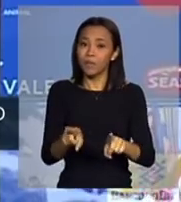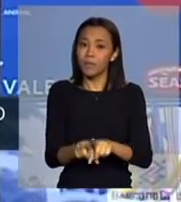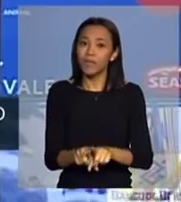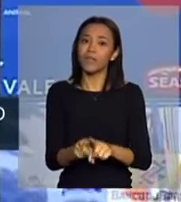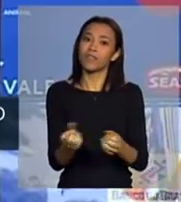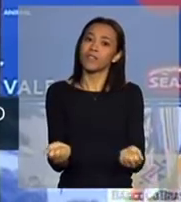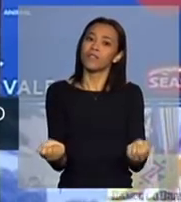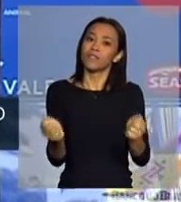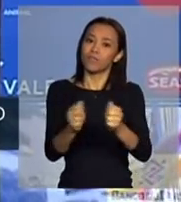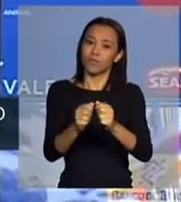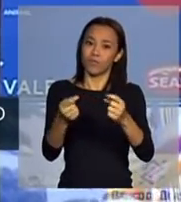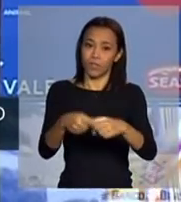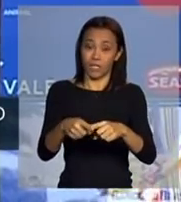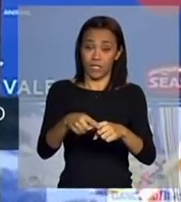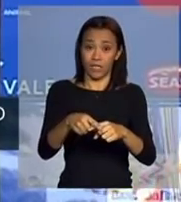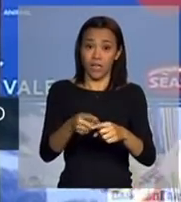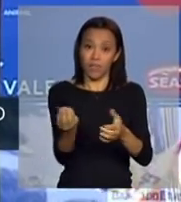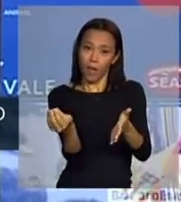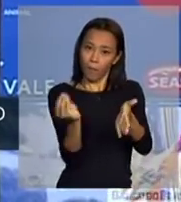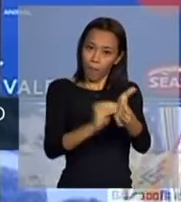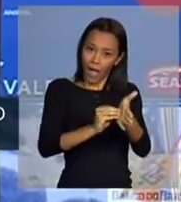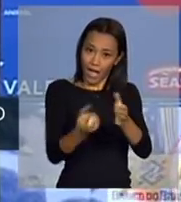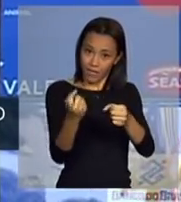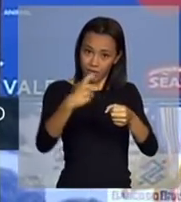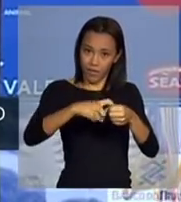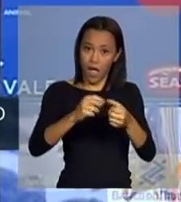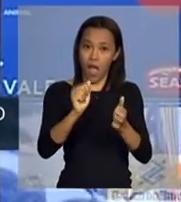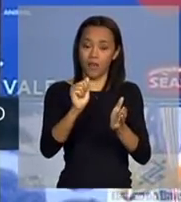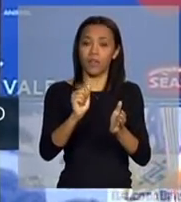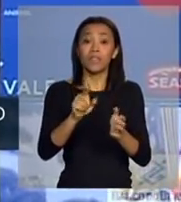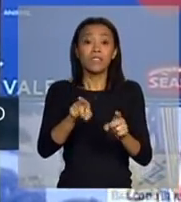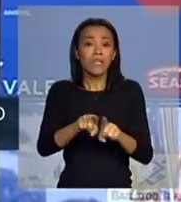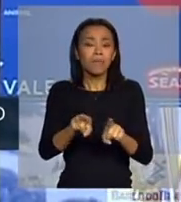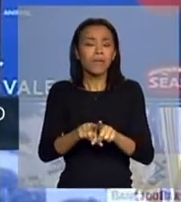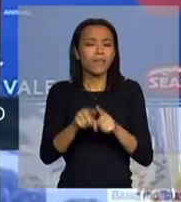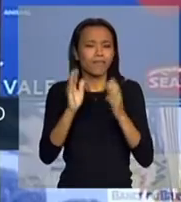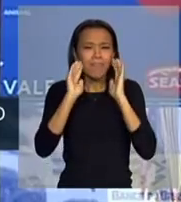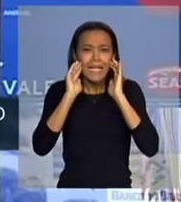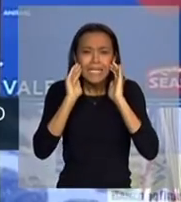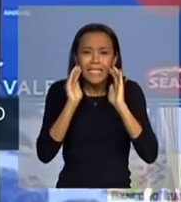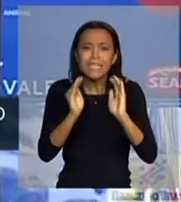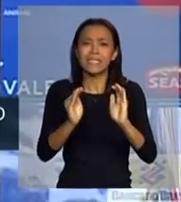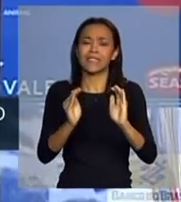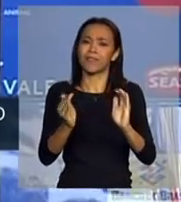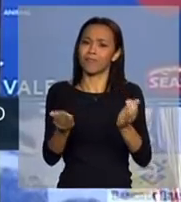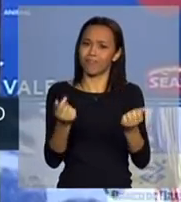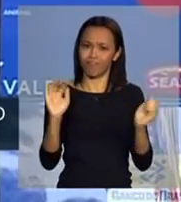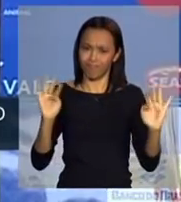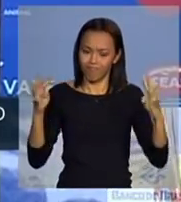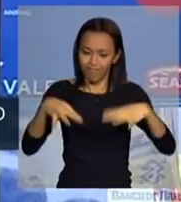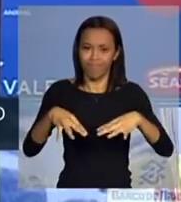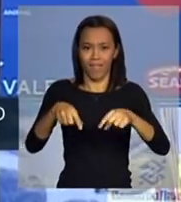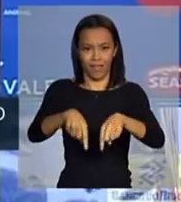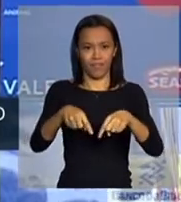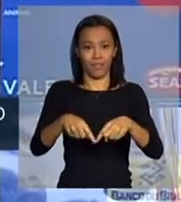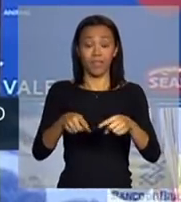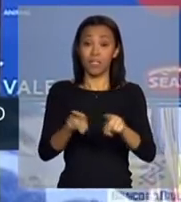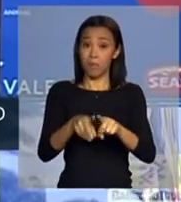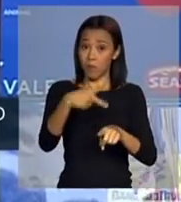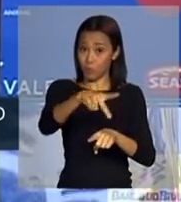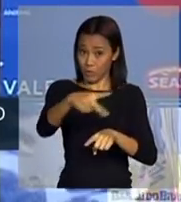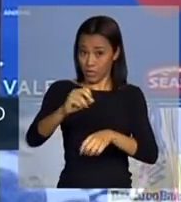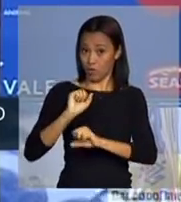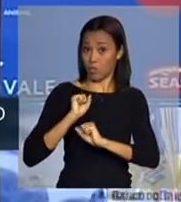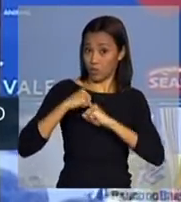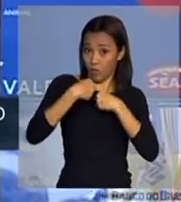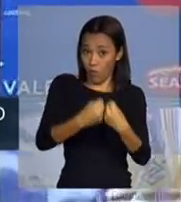remida da BCZ número 20.000, manifestando-lhe nosso reconhecimento por sua atenção com a agropecuária e pelos esforços